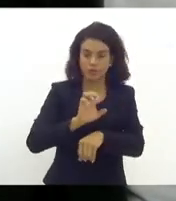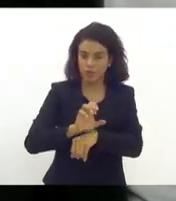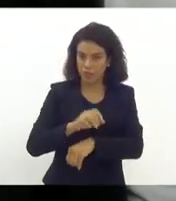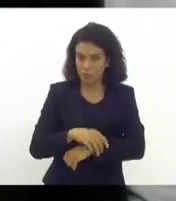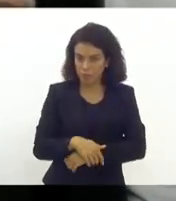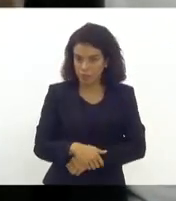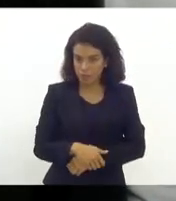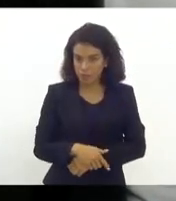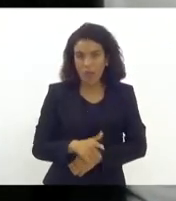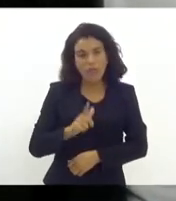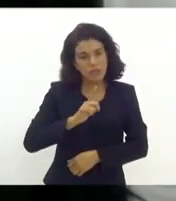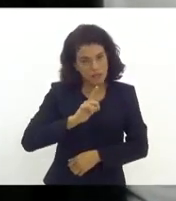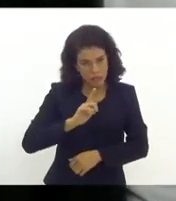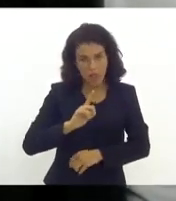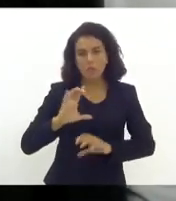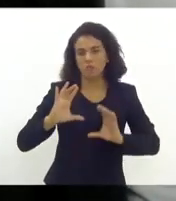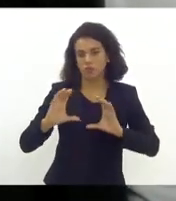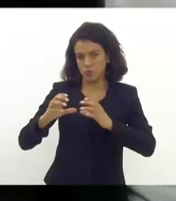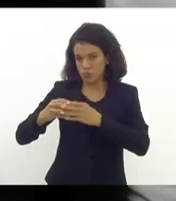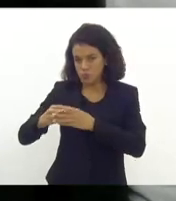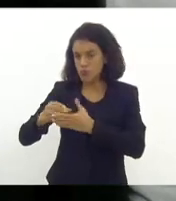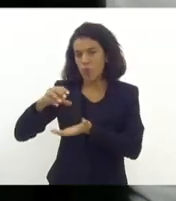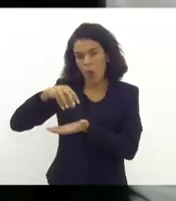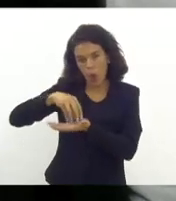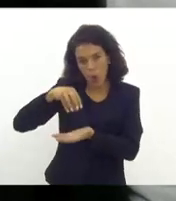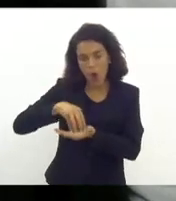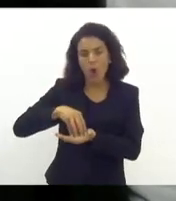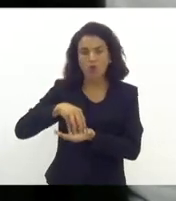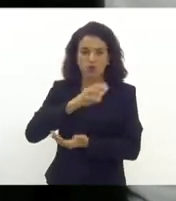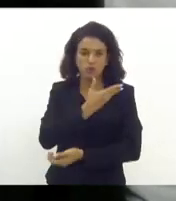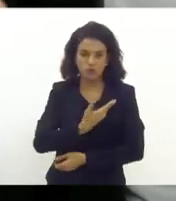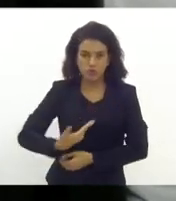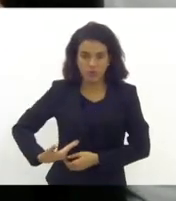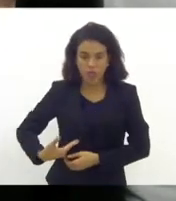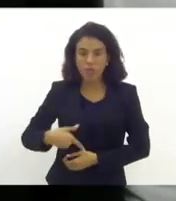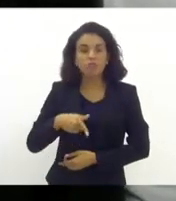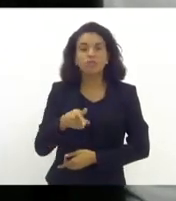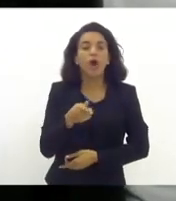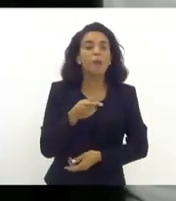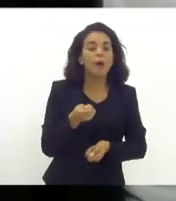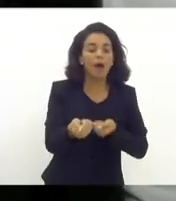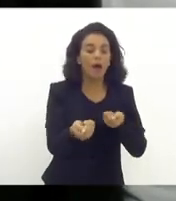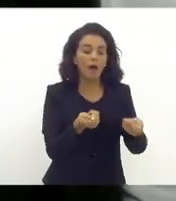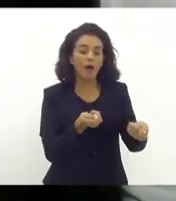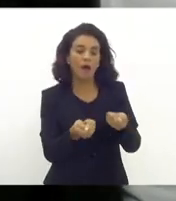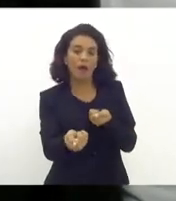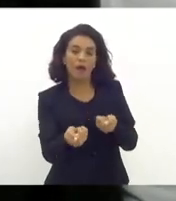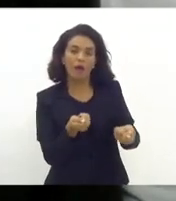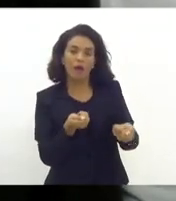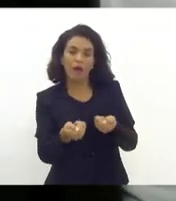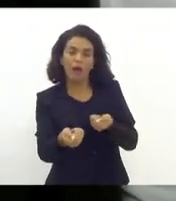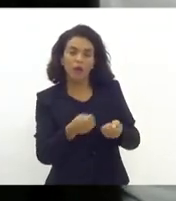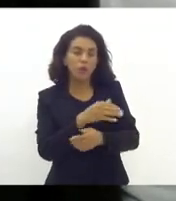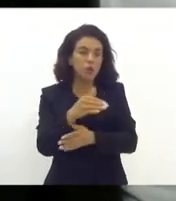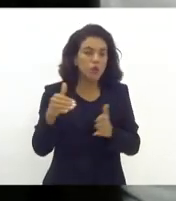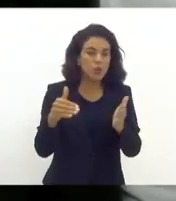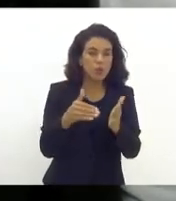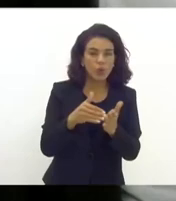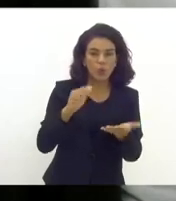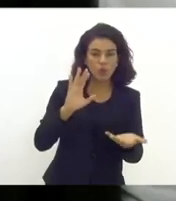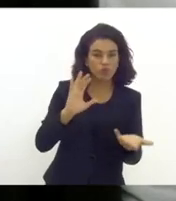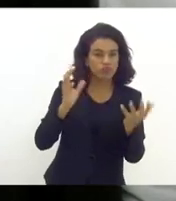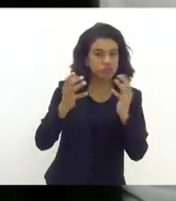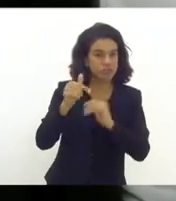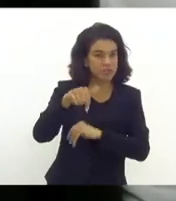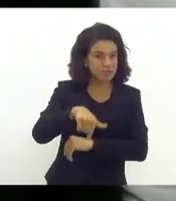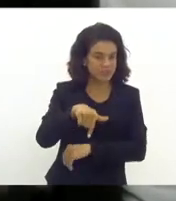nós temos os órgãos estaduais que são colocados lá para gerir tudo que acontece na cidade no